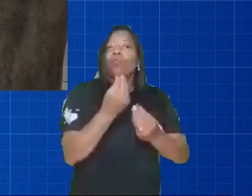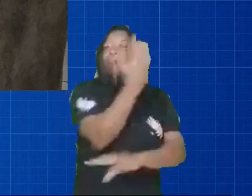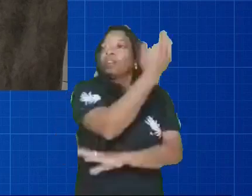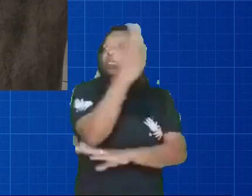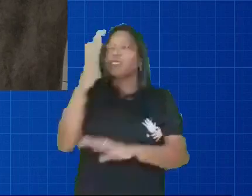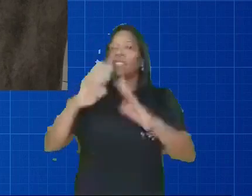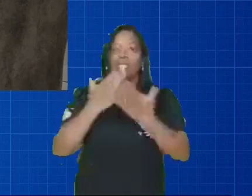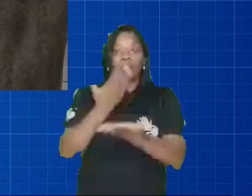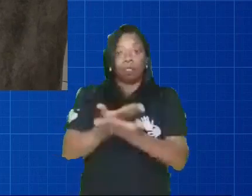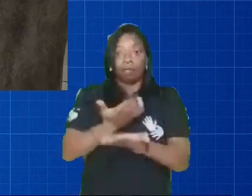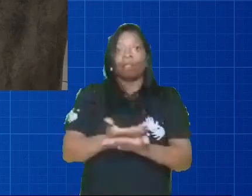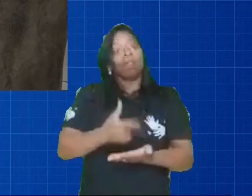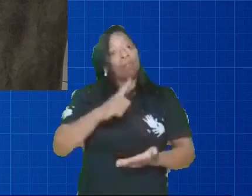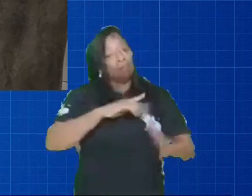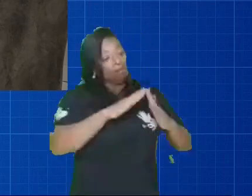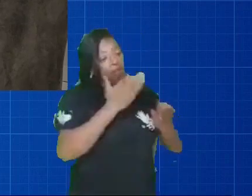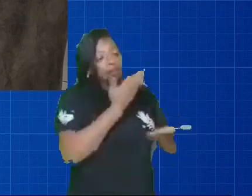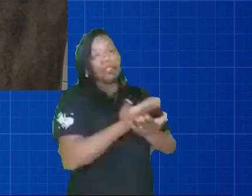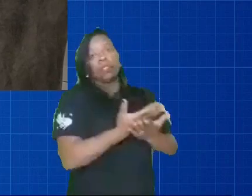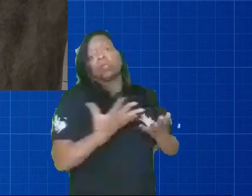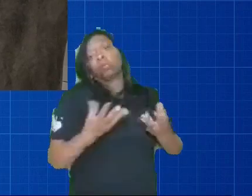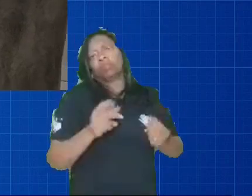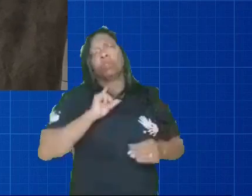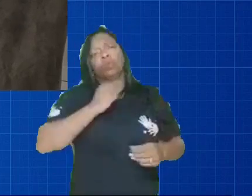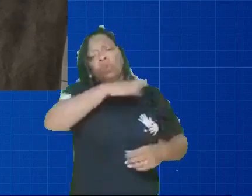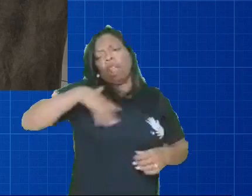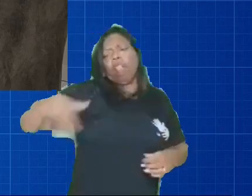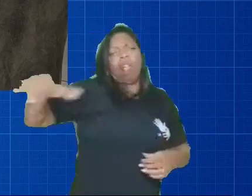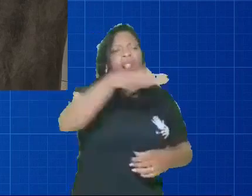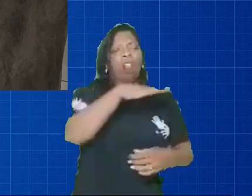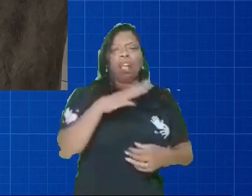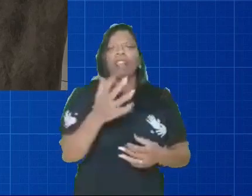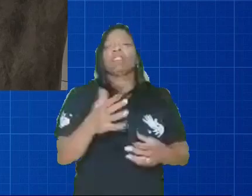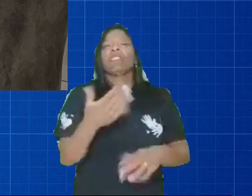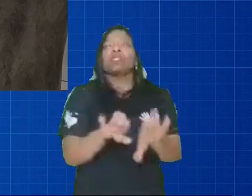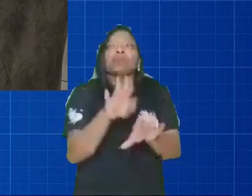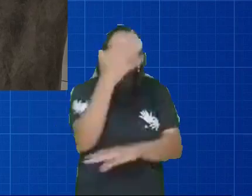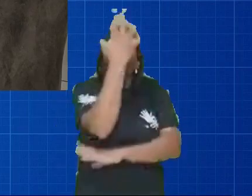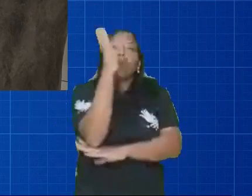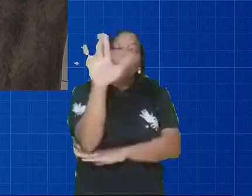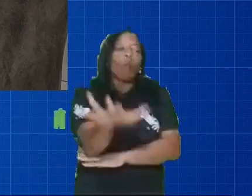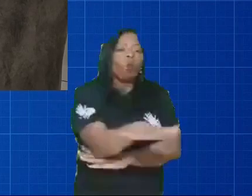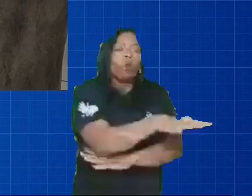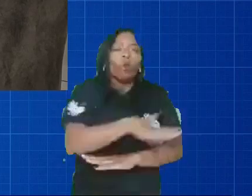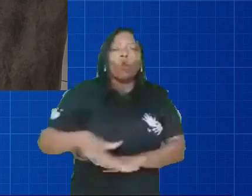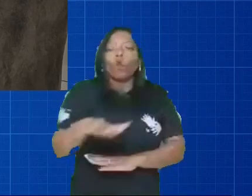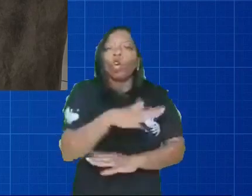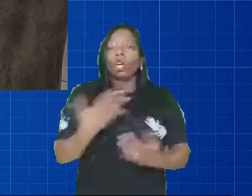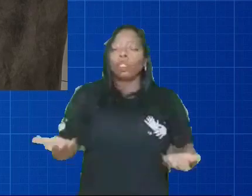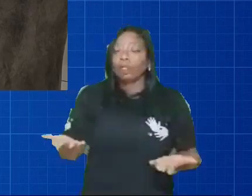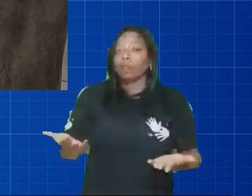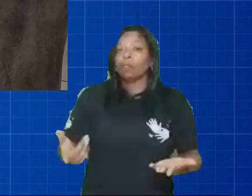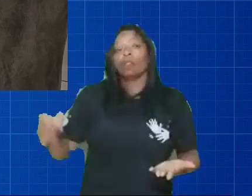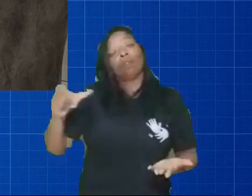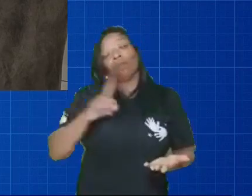problema com lixo ao redor da escola, com, né, desmatamento, com áreas, né, de invasão, enfim, coisas irregulares, mas que é